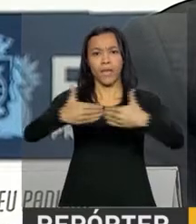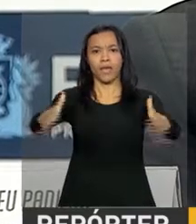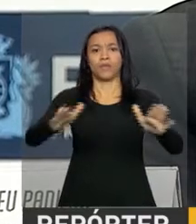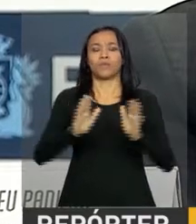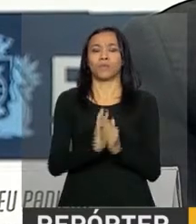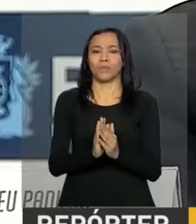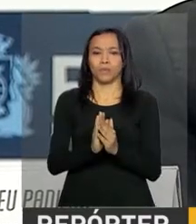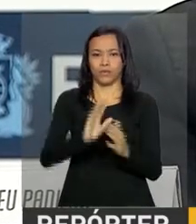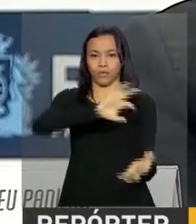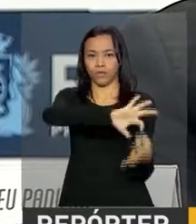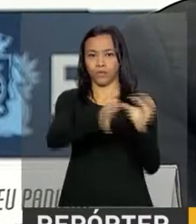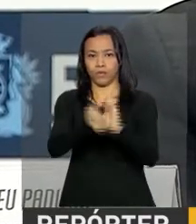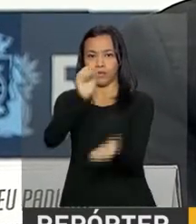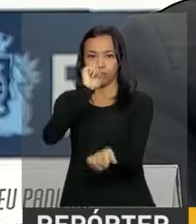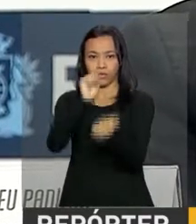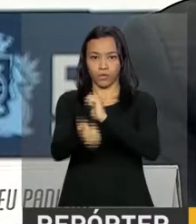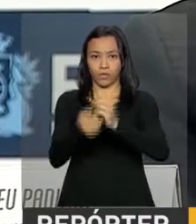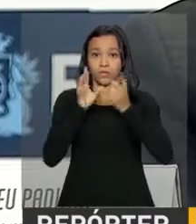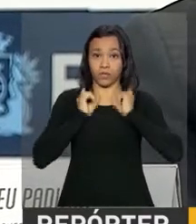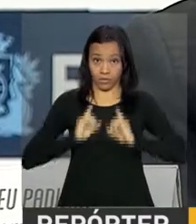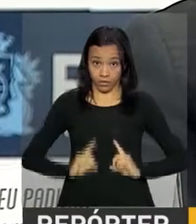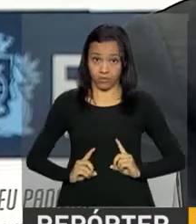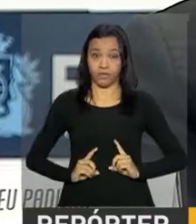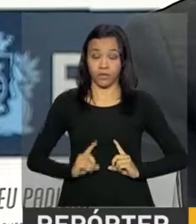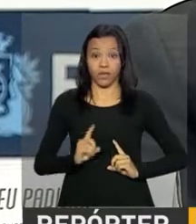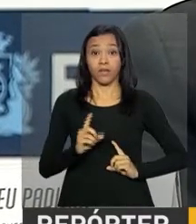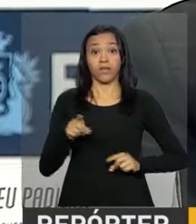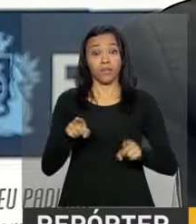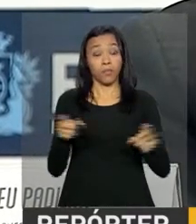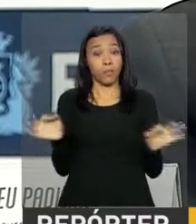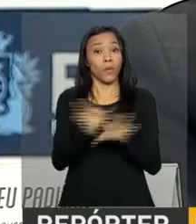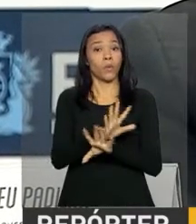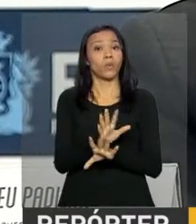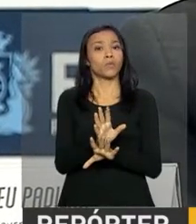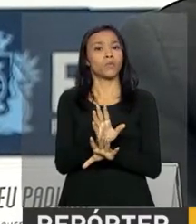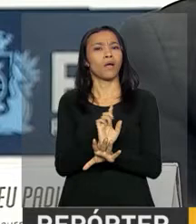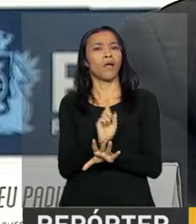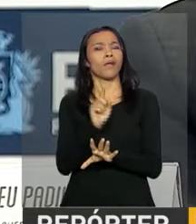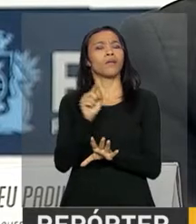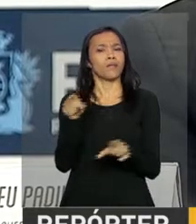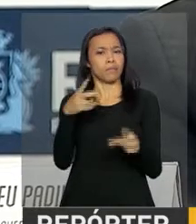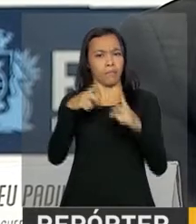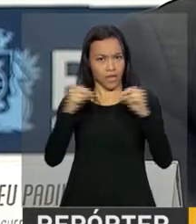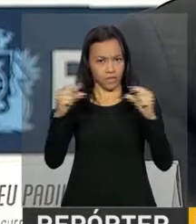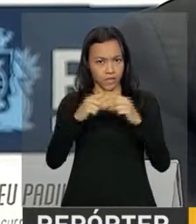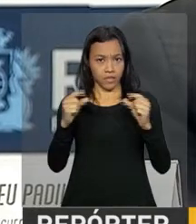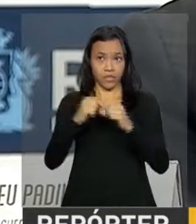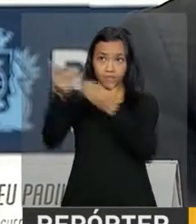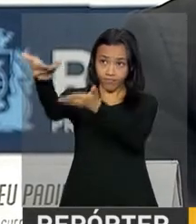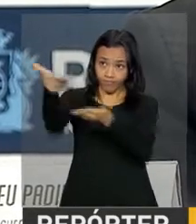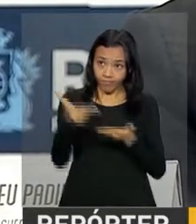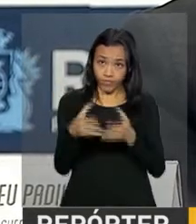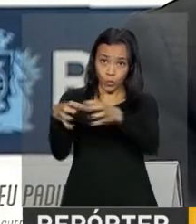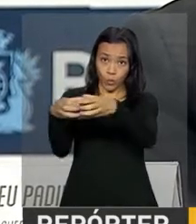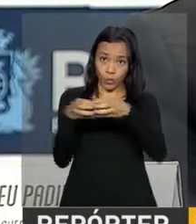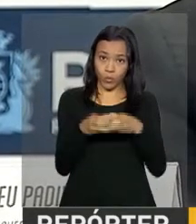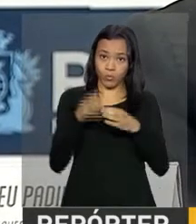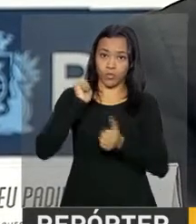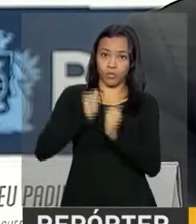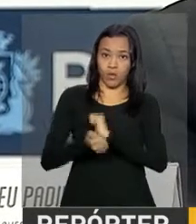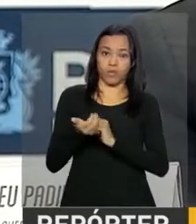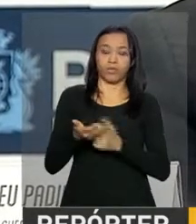dos Paralímpicos. E ele está pronto para receber lá em Brasília também a delegação. A